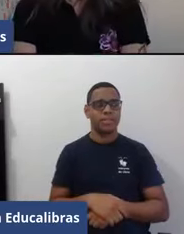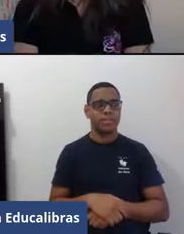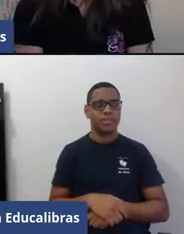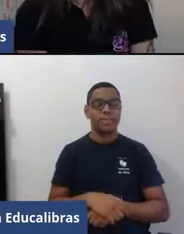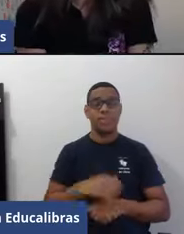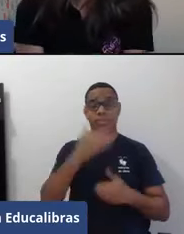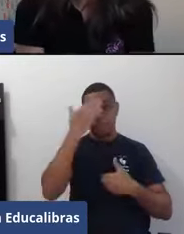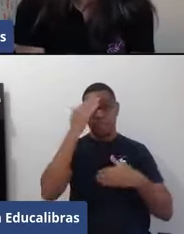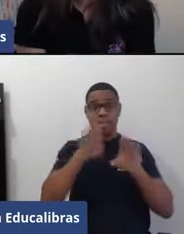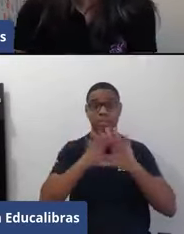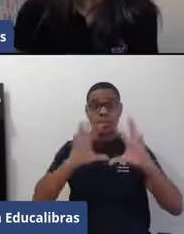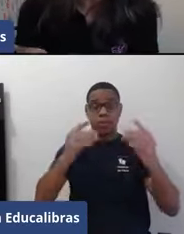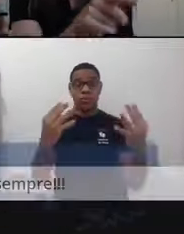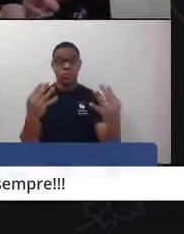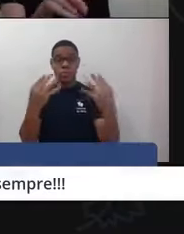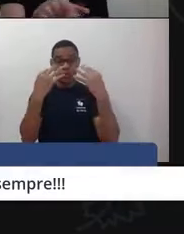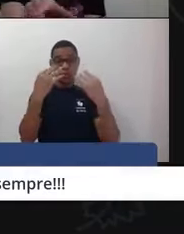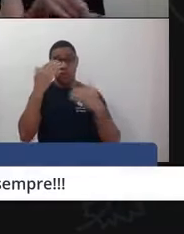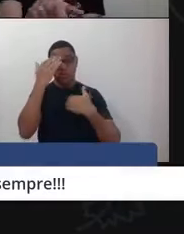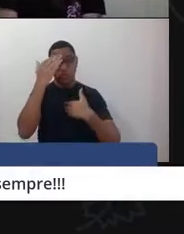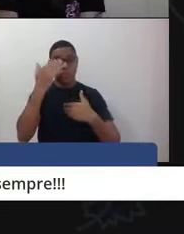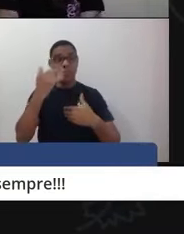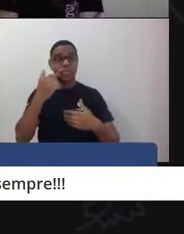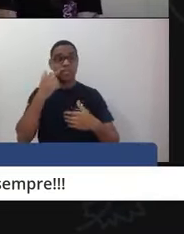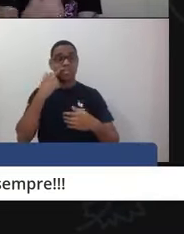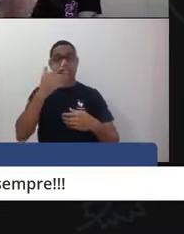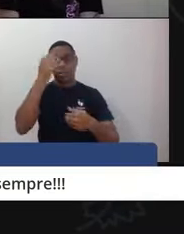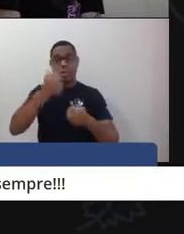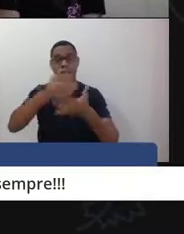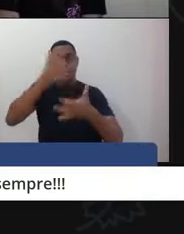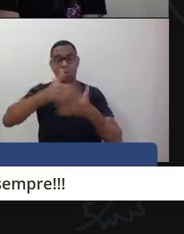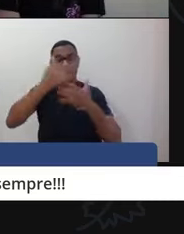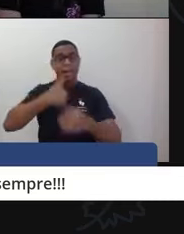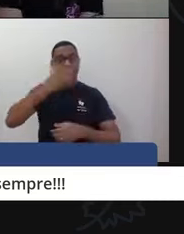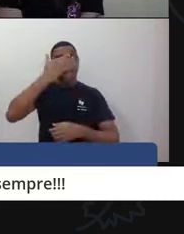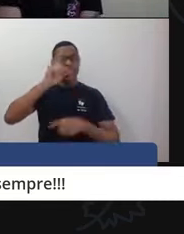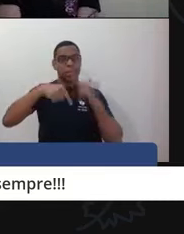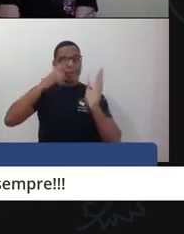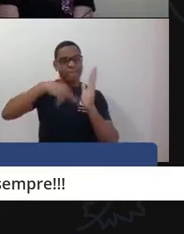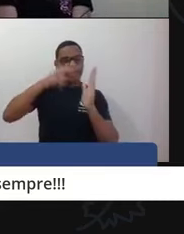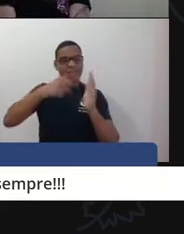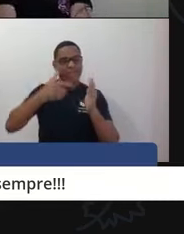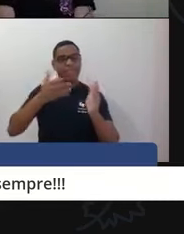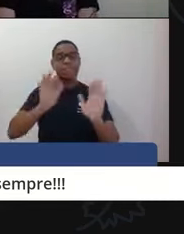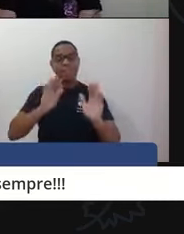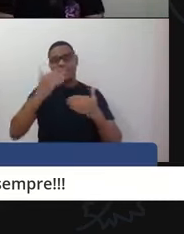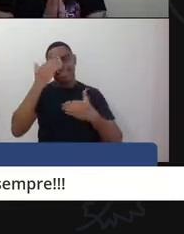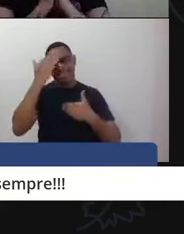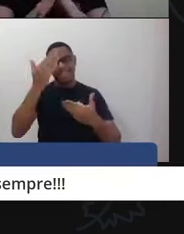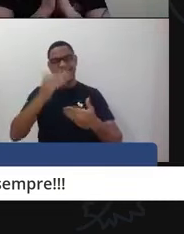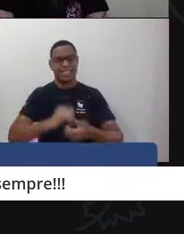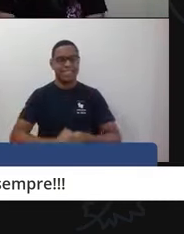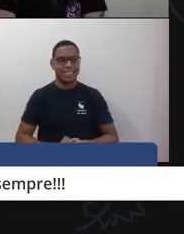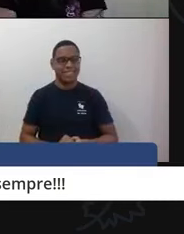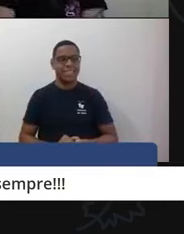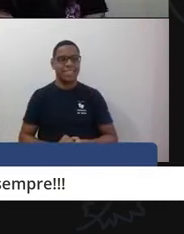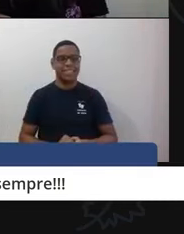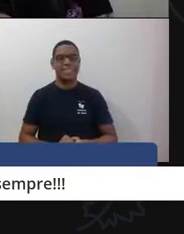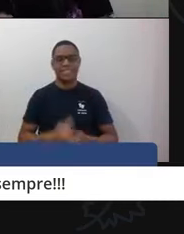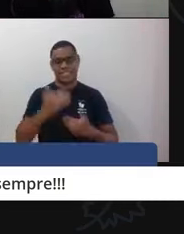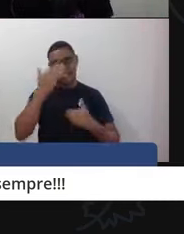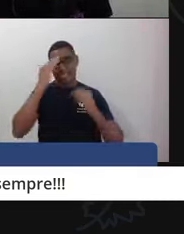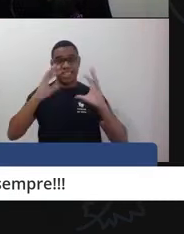aí participando, né? Eu não estou enxergando o que eles estão escrevendo, depois eu leio. Mas, assim, gratidão imensa a